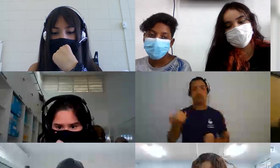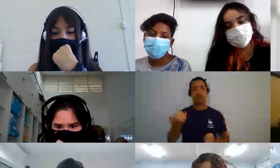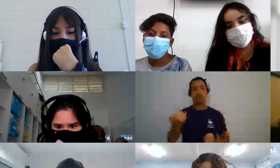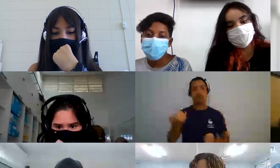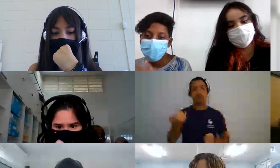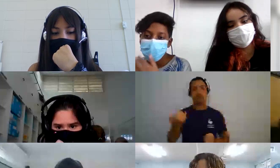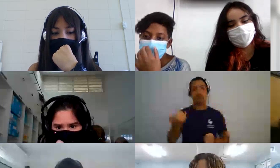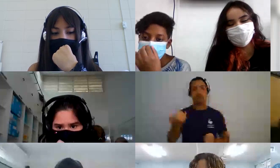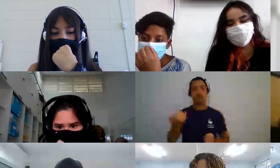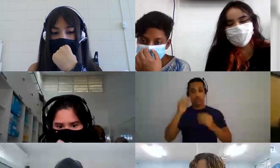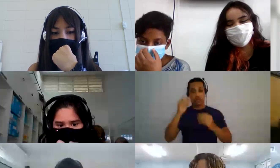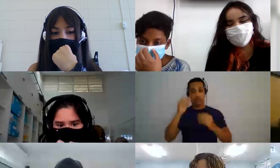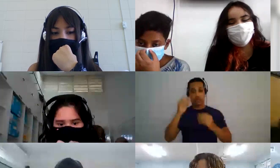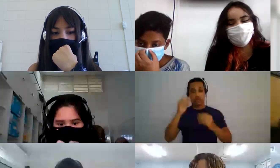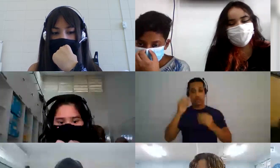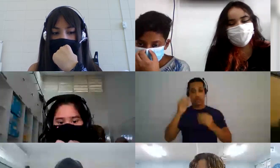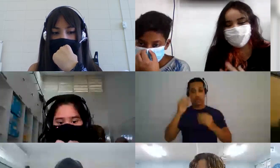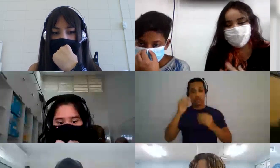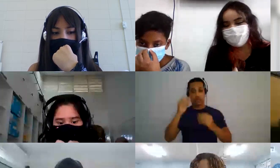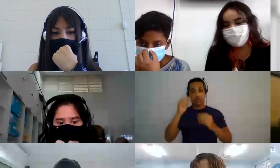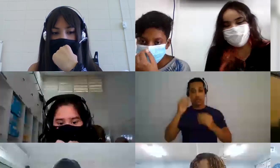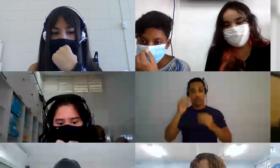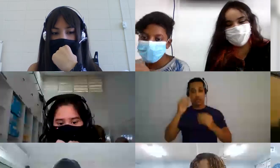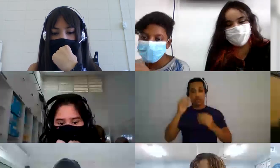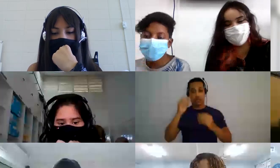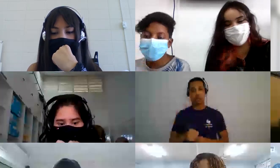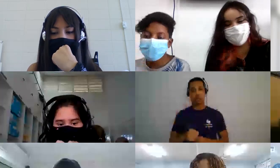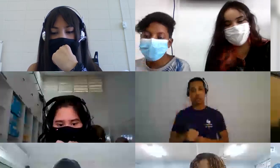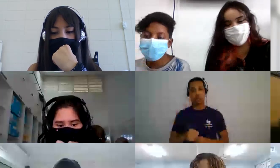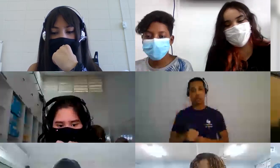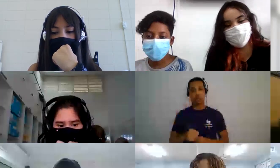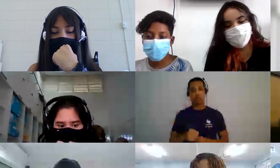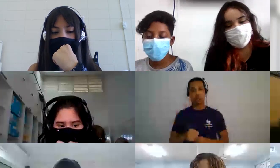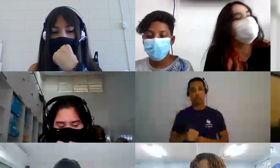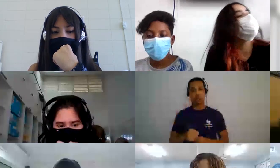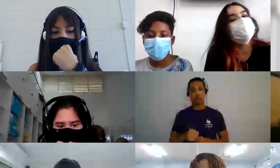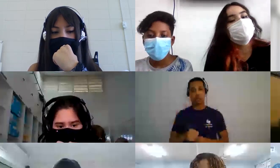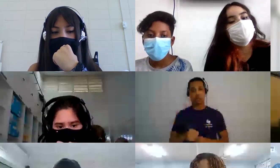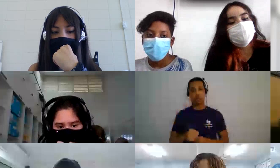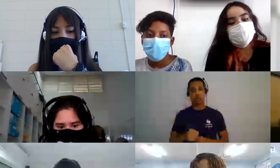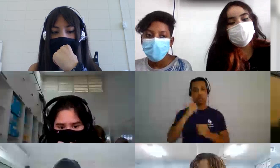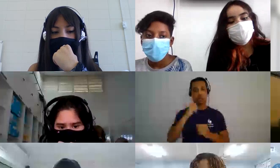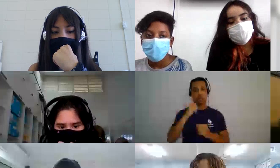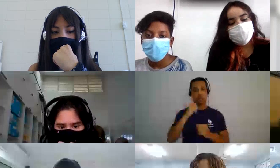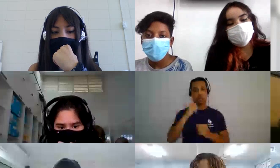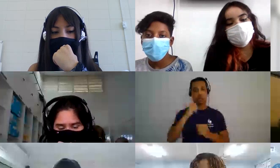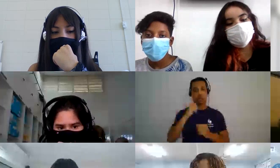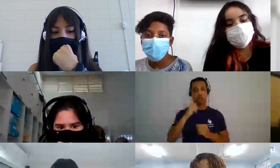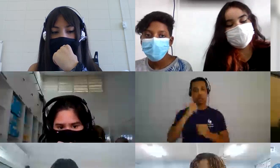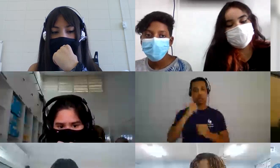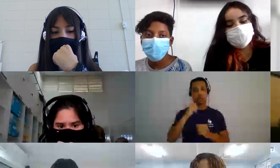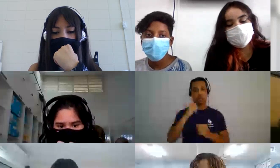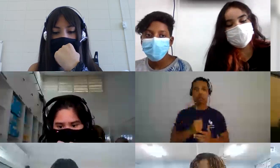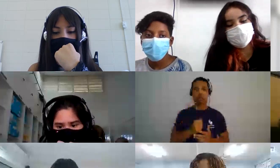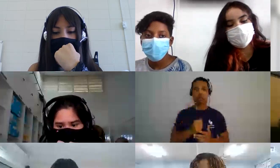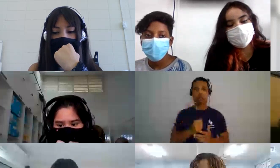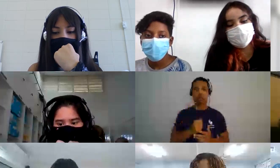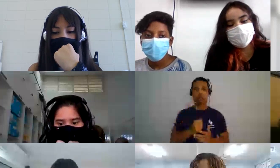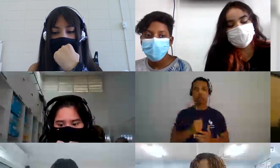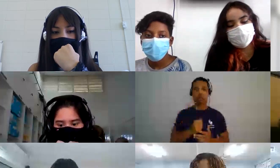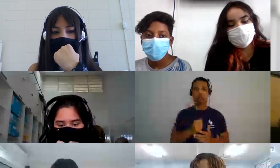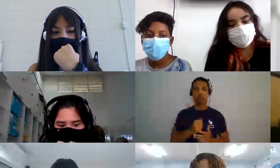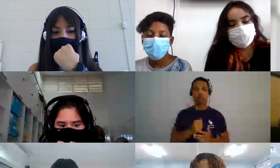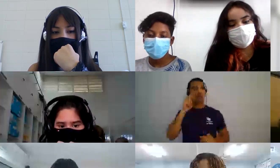essa mechinha colorida, bem bonita, esse vermelho aí, meio laranja, é legal, ela tá linda, tá maravilhosa, mas também ela